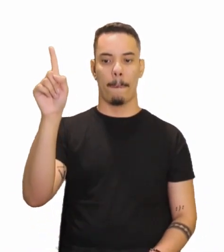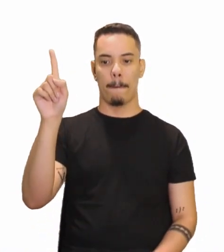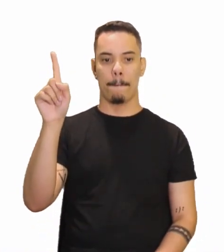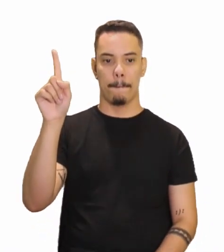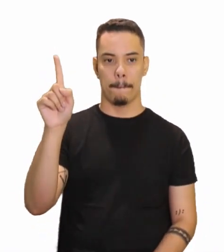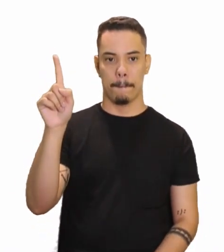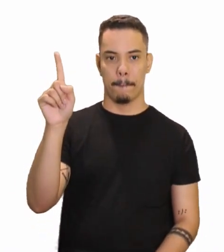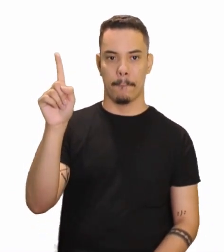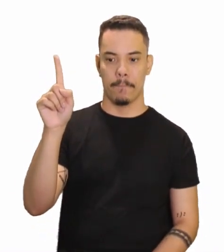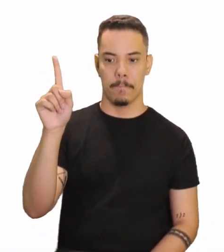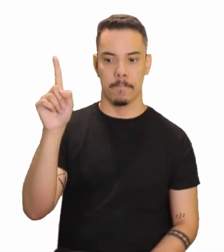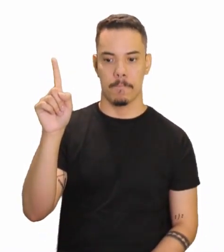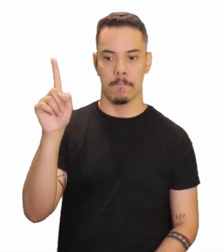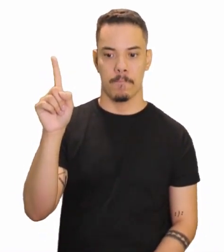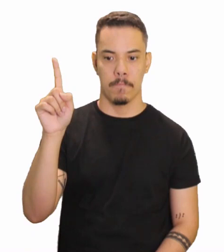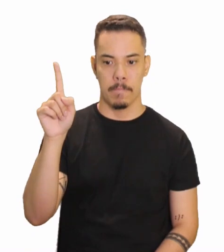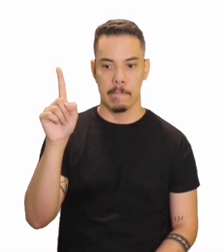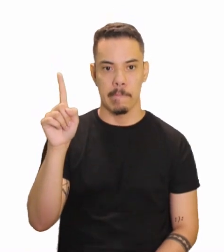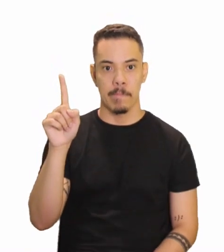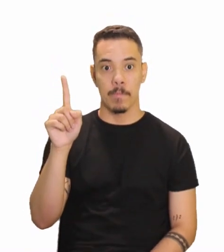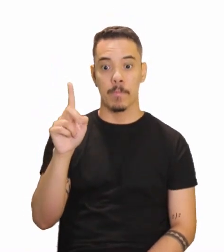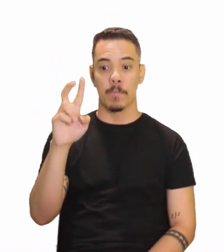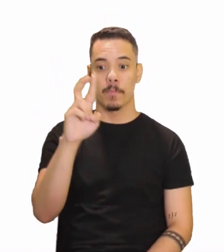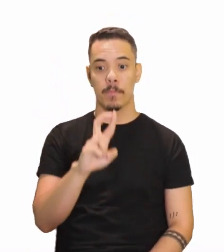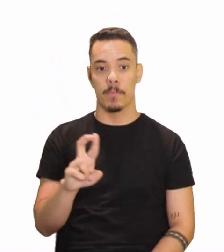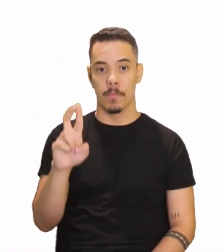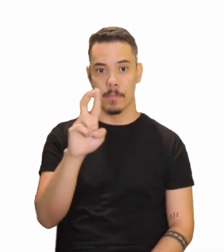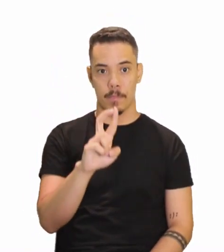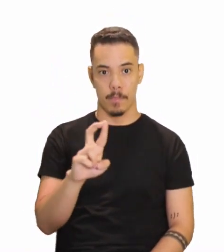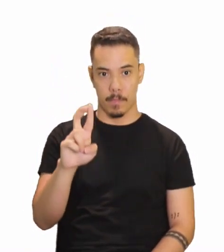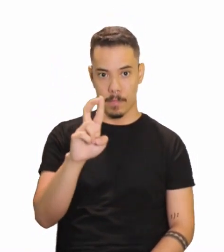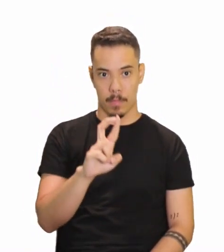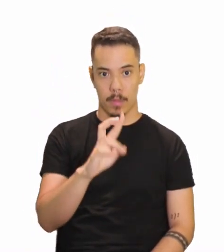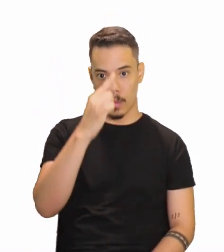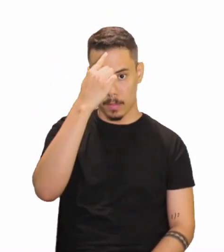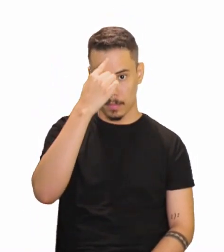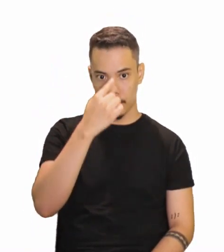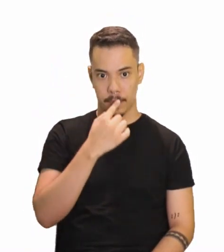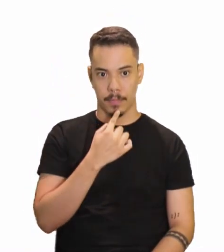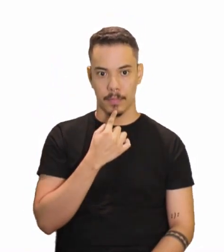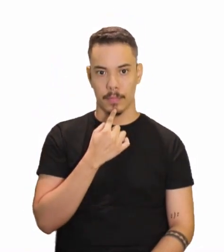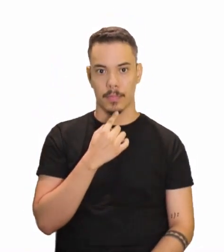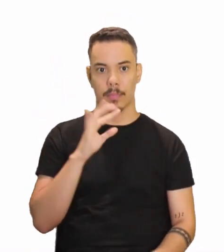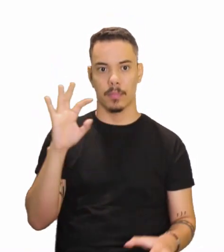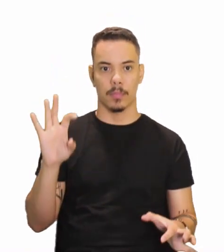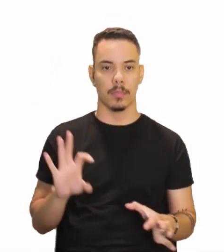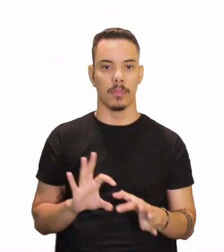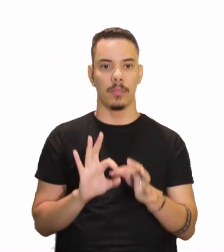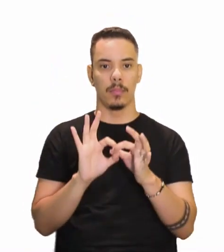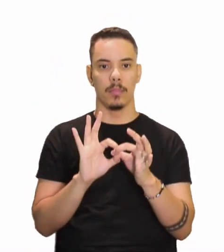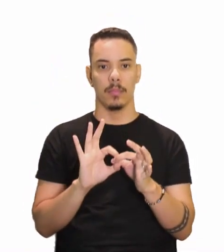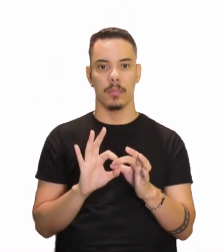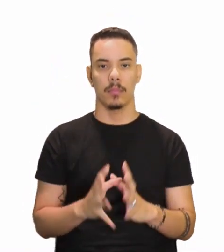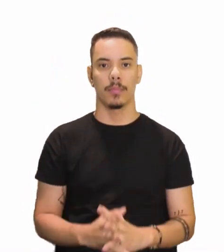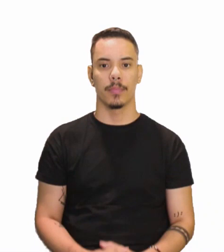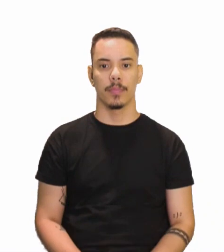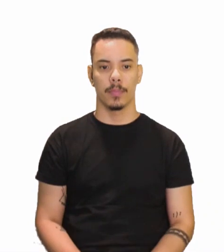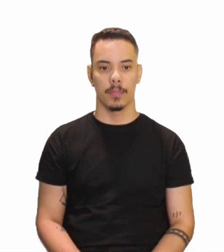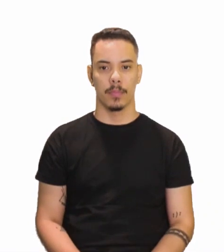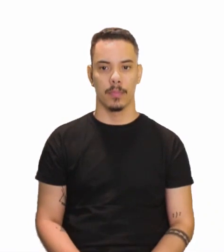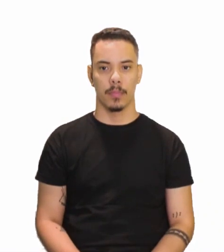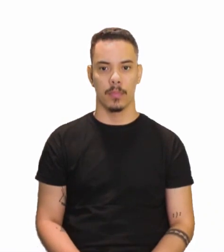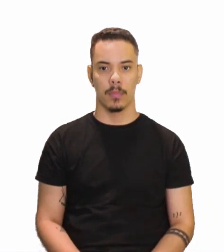Boa tarde Frank e Ernest observa aí as imagens e e o texto